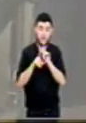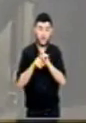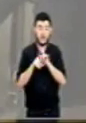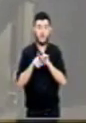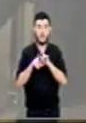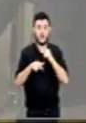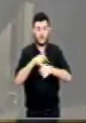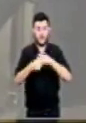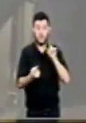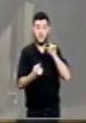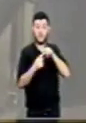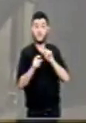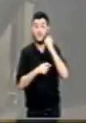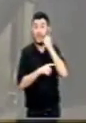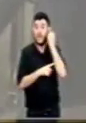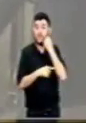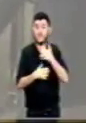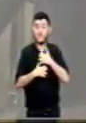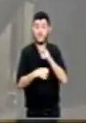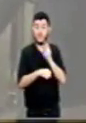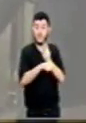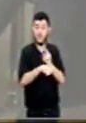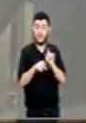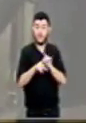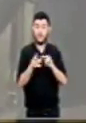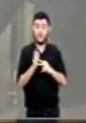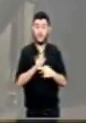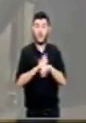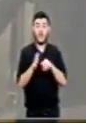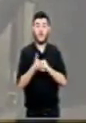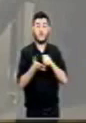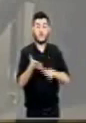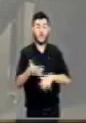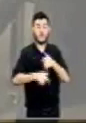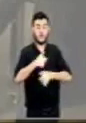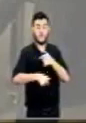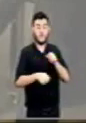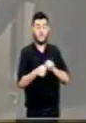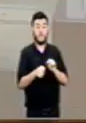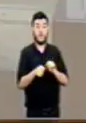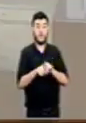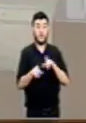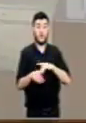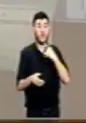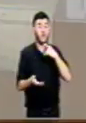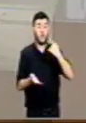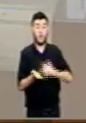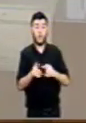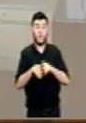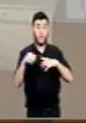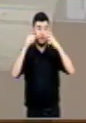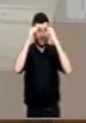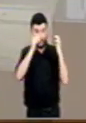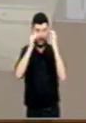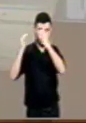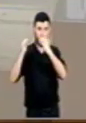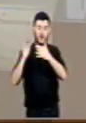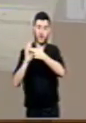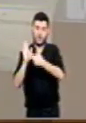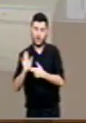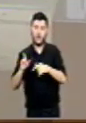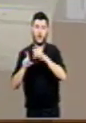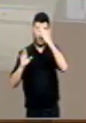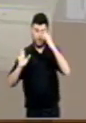Ou seja, atividades realizadas em estrito cumprimento do dever legal e em consonância com as resoluções do Senado